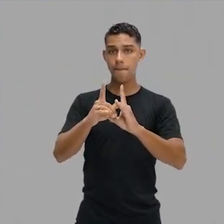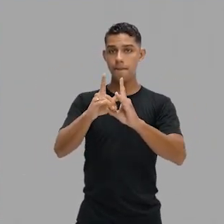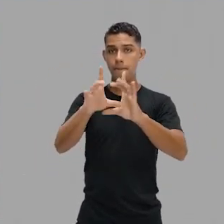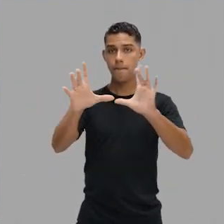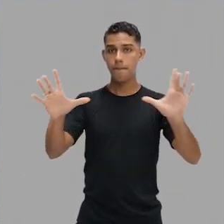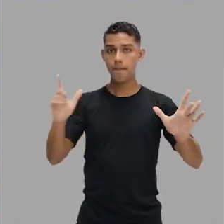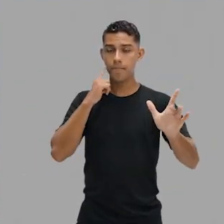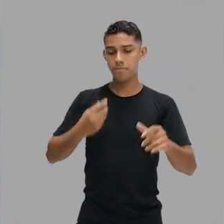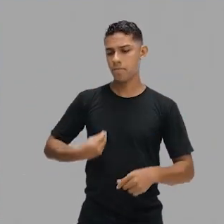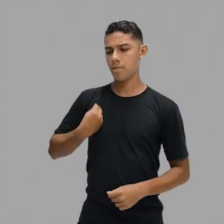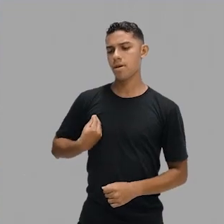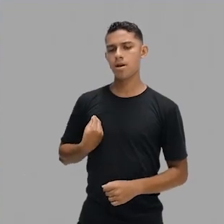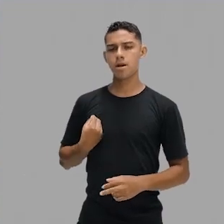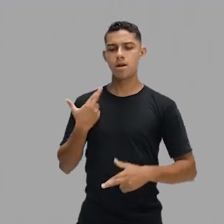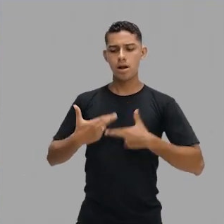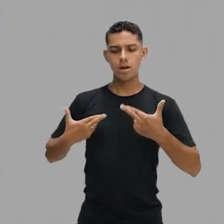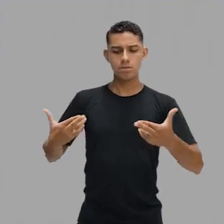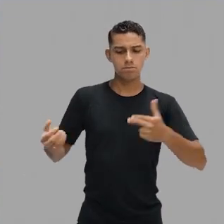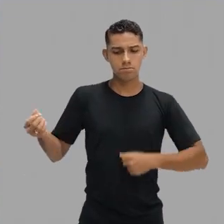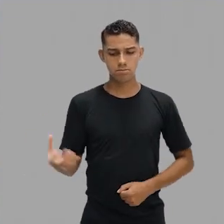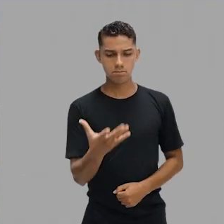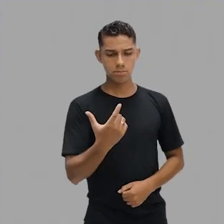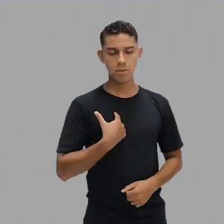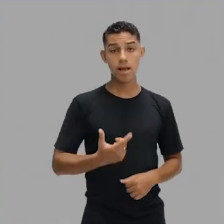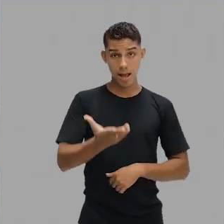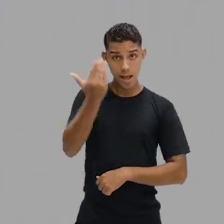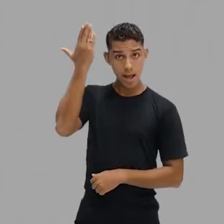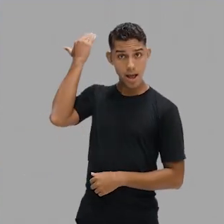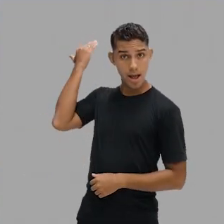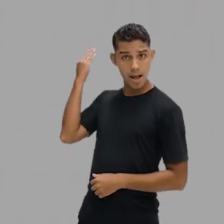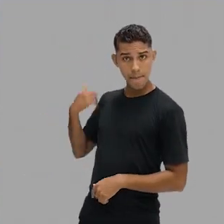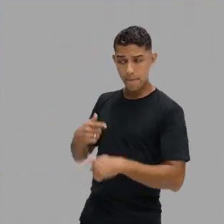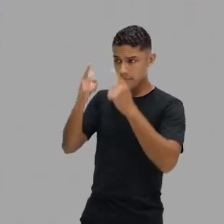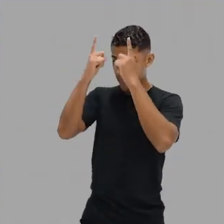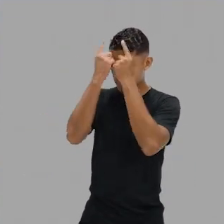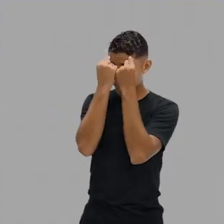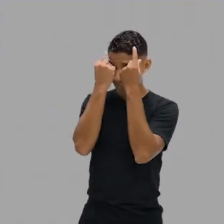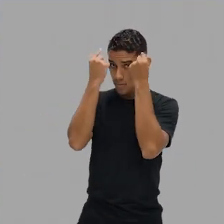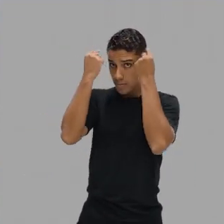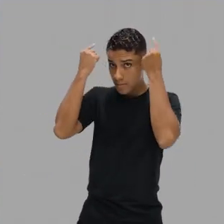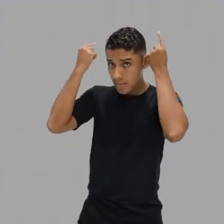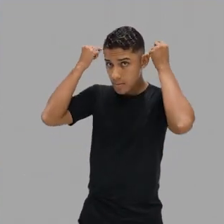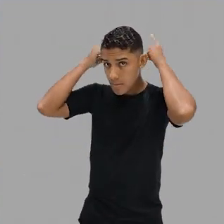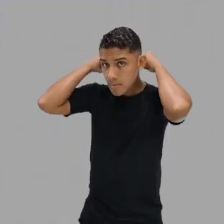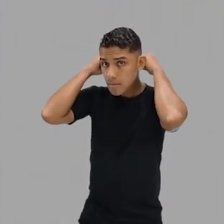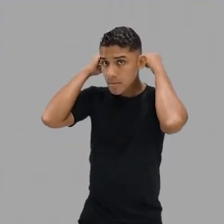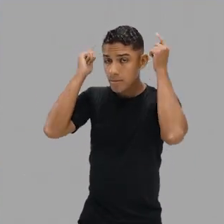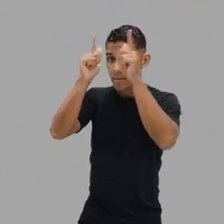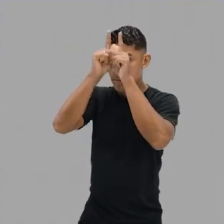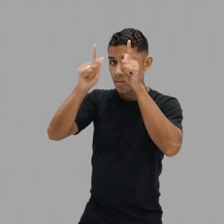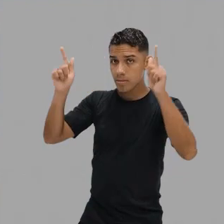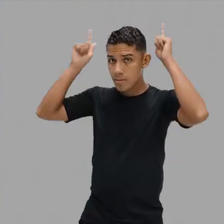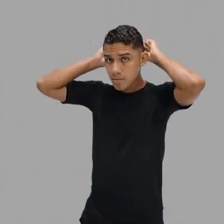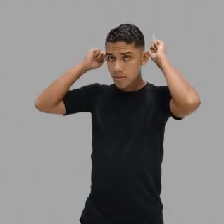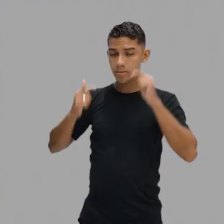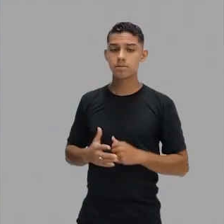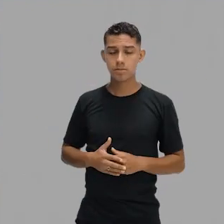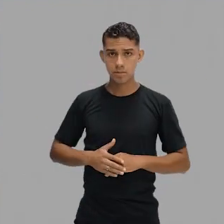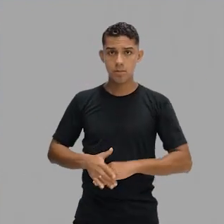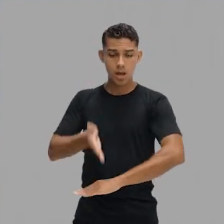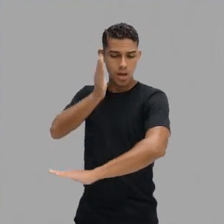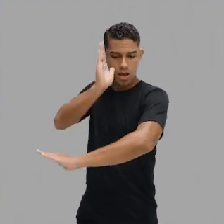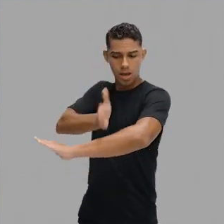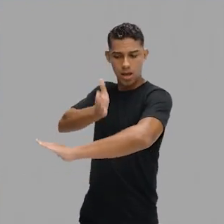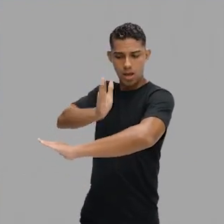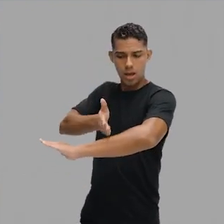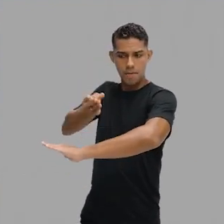ela renasce. Lembra lá dos gregos, que estão lá na Idade Antiga, a Idade Média ela dá um tempo com a